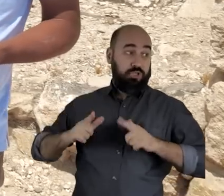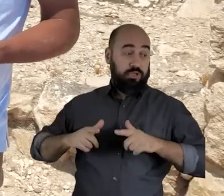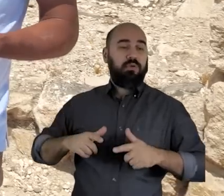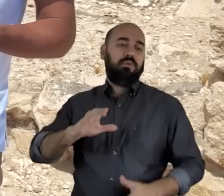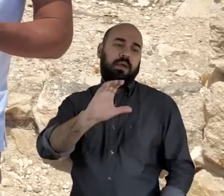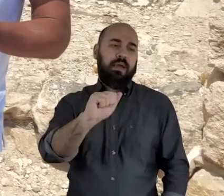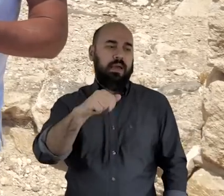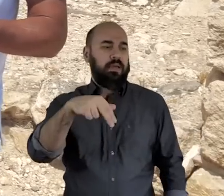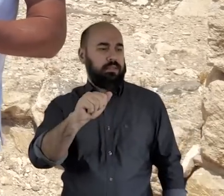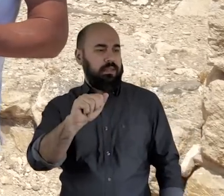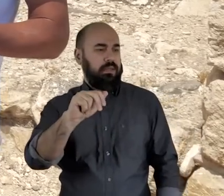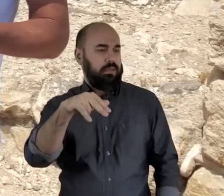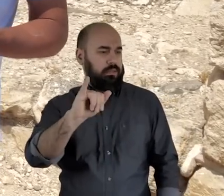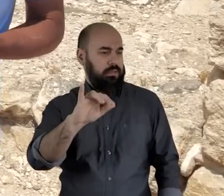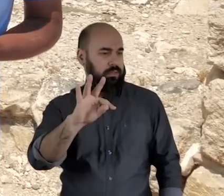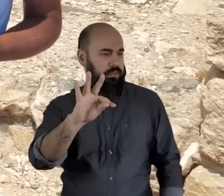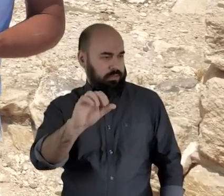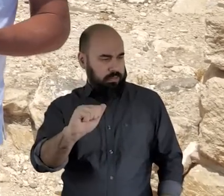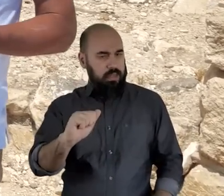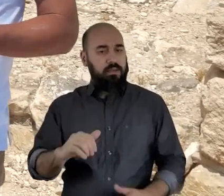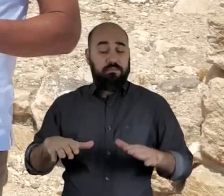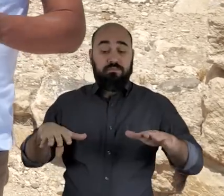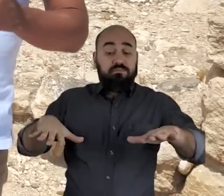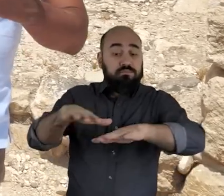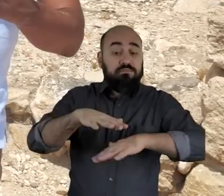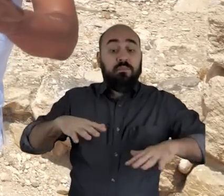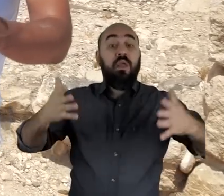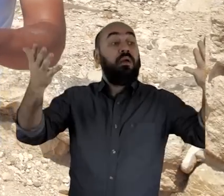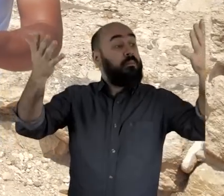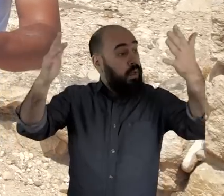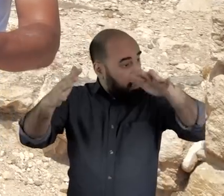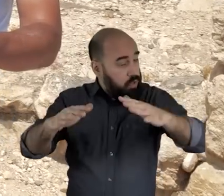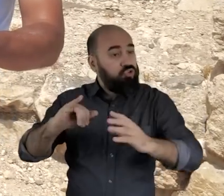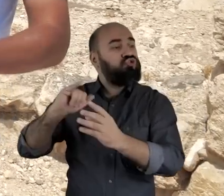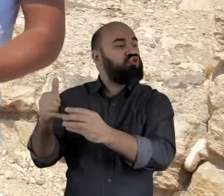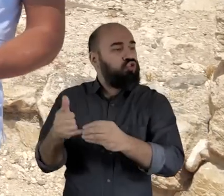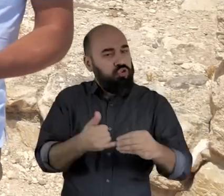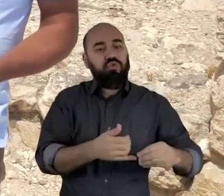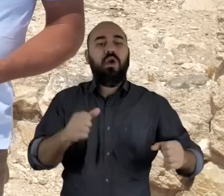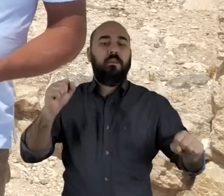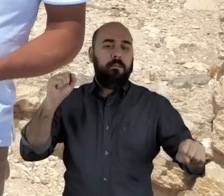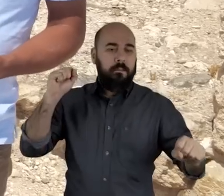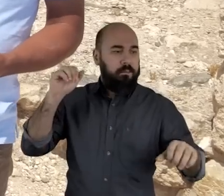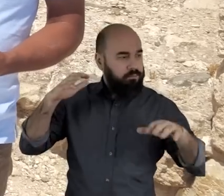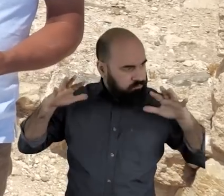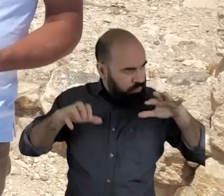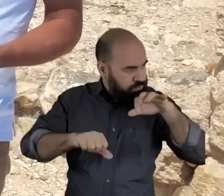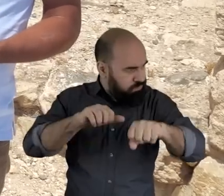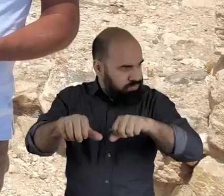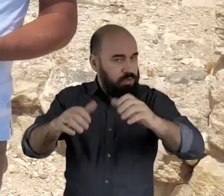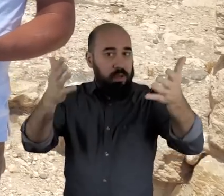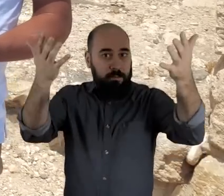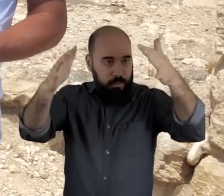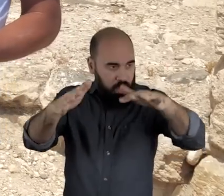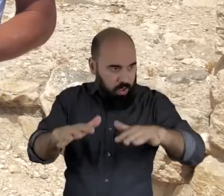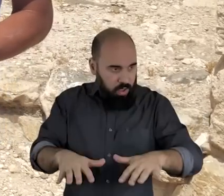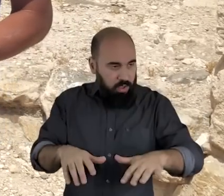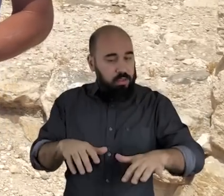que está conforme o relato bíblico. E depois da destruição de Josué, nós temos esta cidade aqui do período